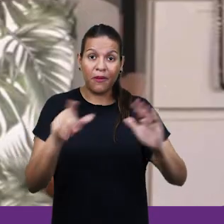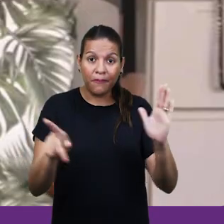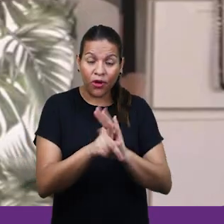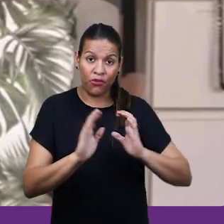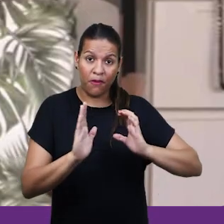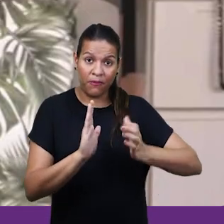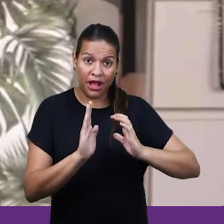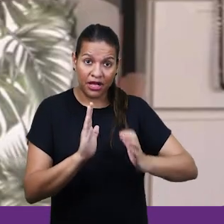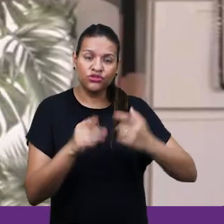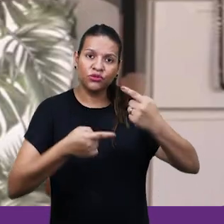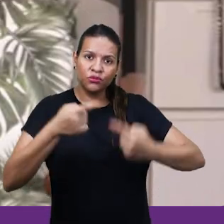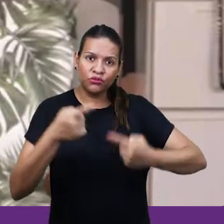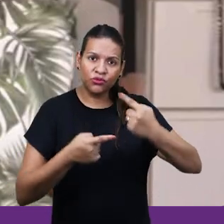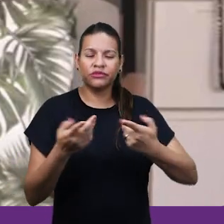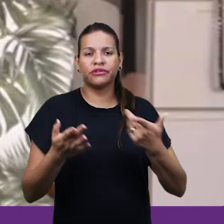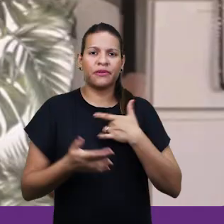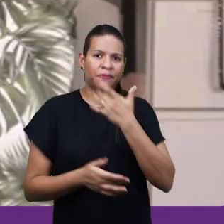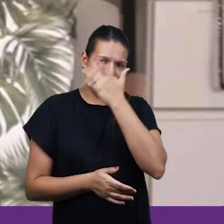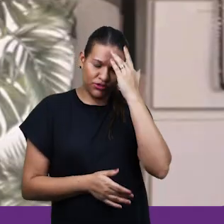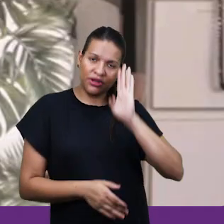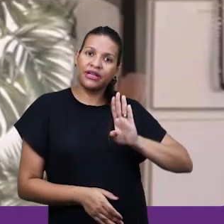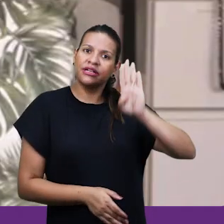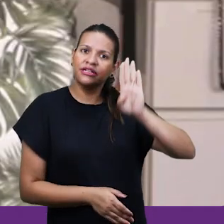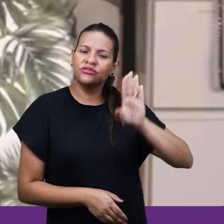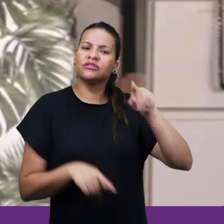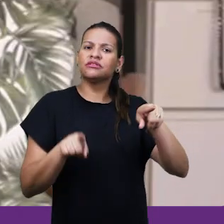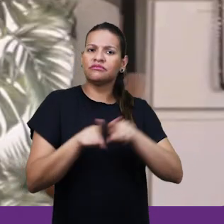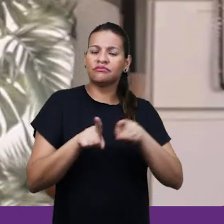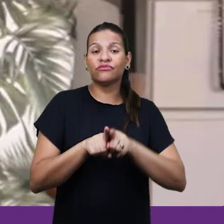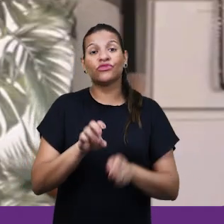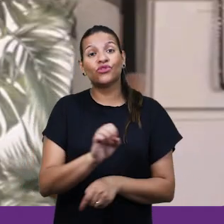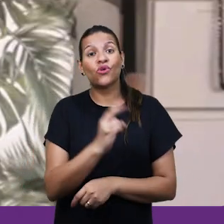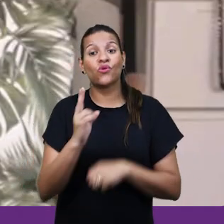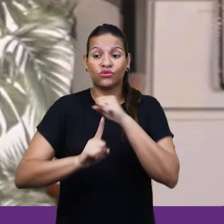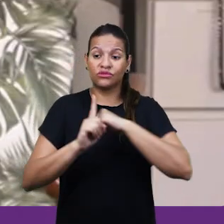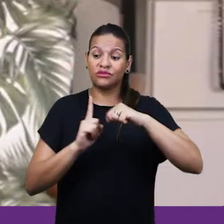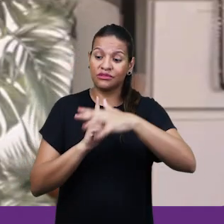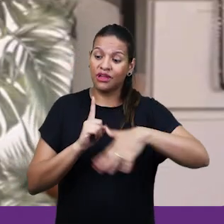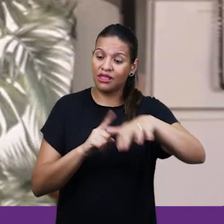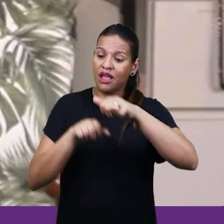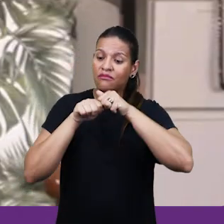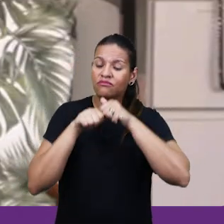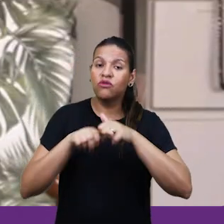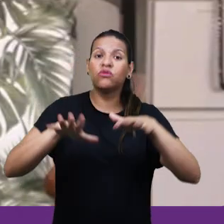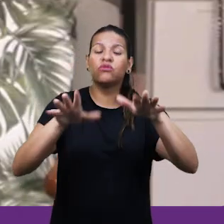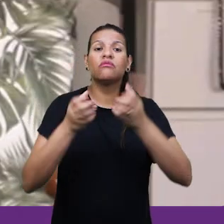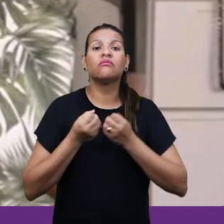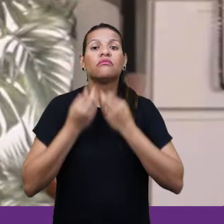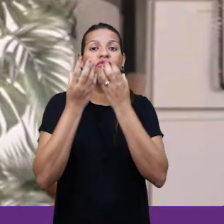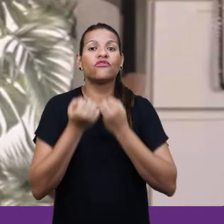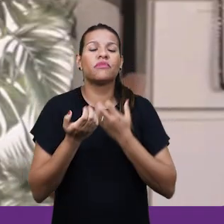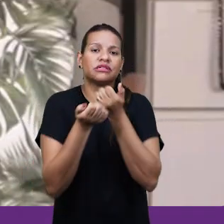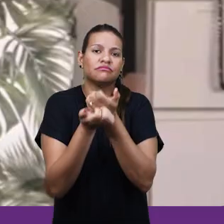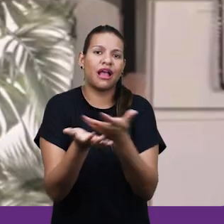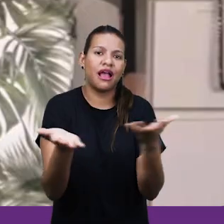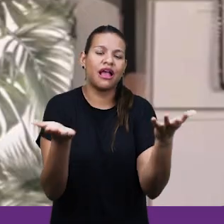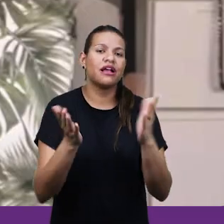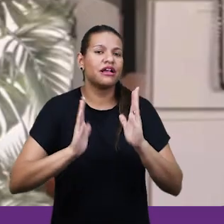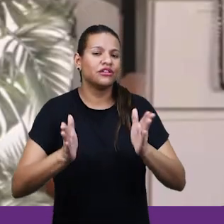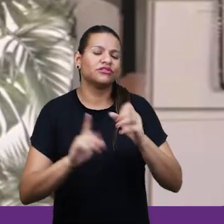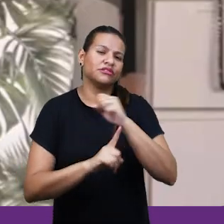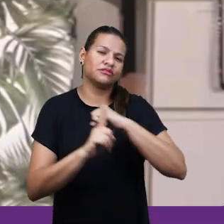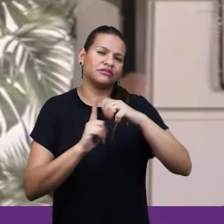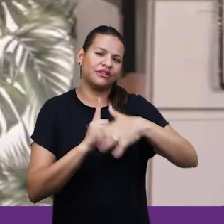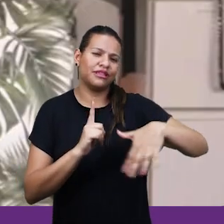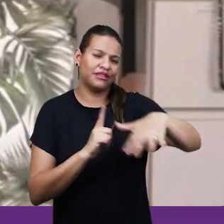partidos políticos, pelos candidatos propriamente, né, mas também pela própria sociedade, né, são informações organicamente